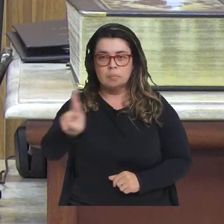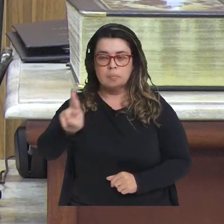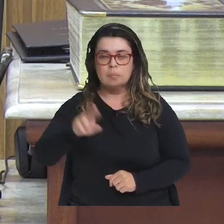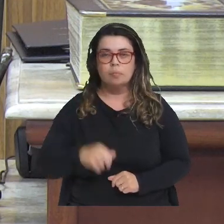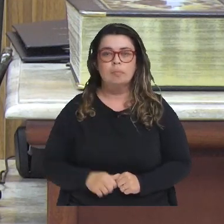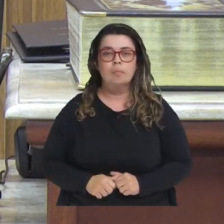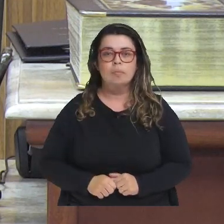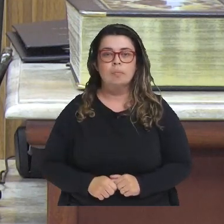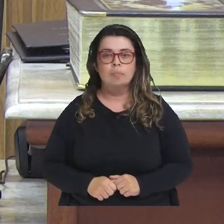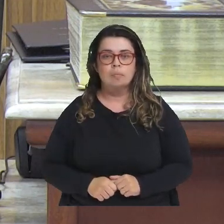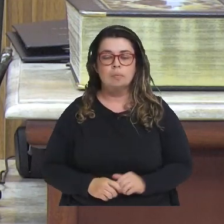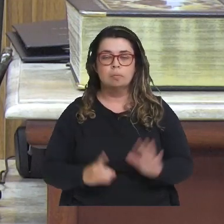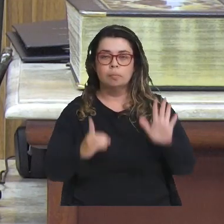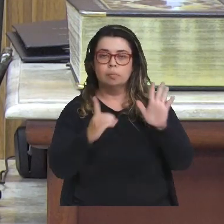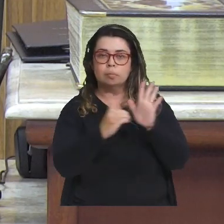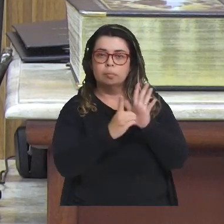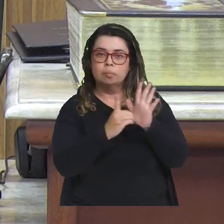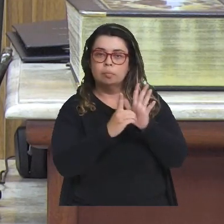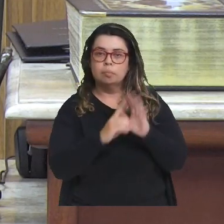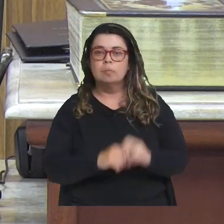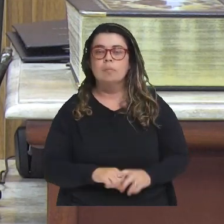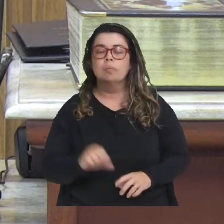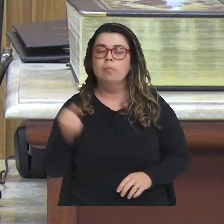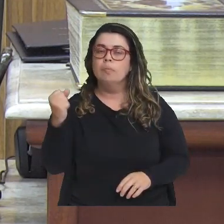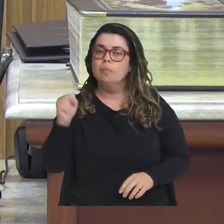R$ 32.191,05. Decreto número